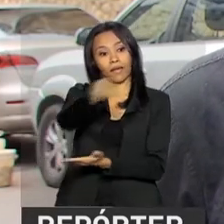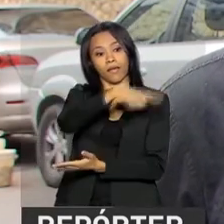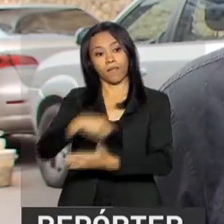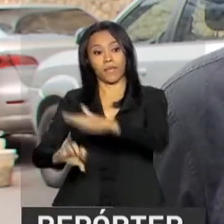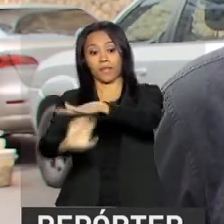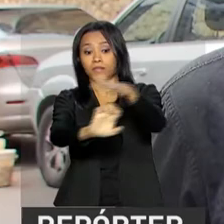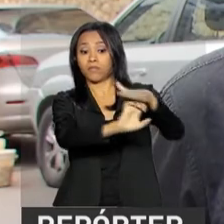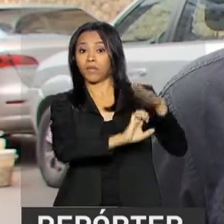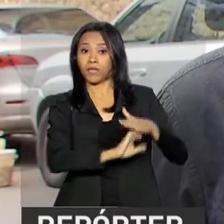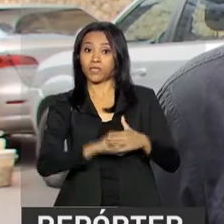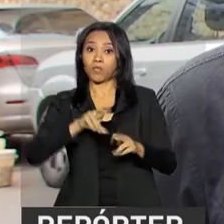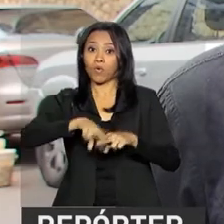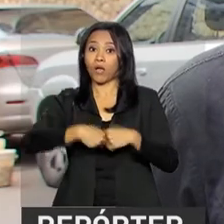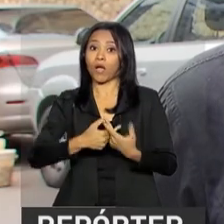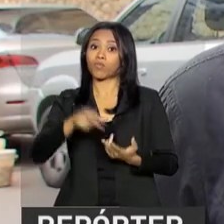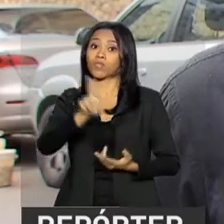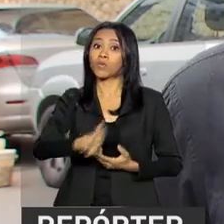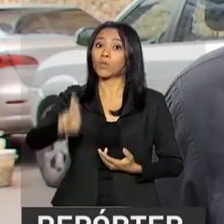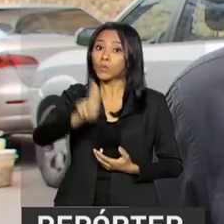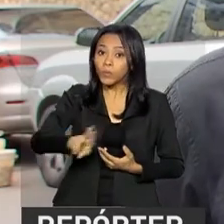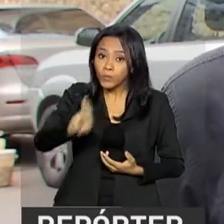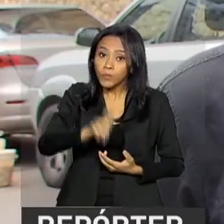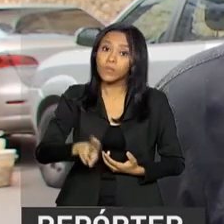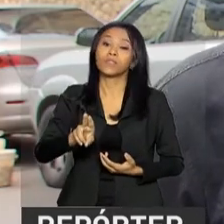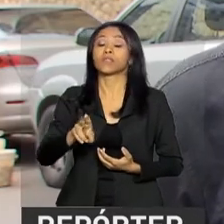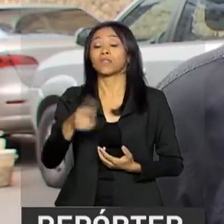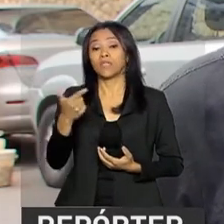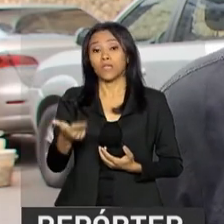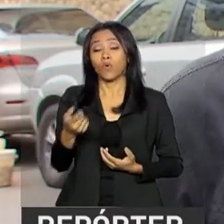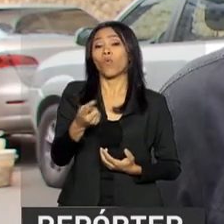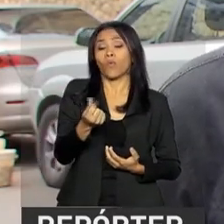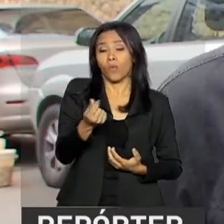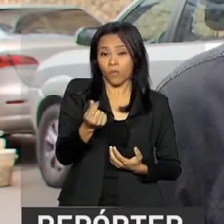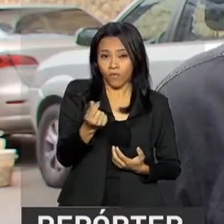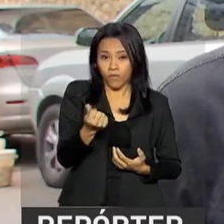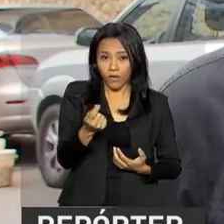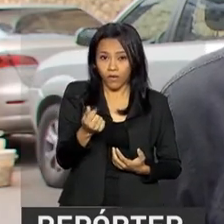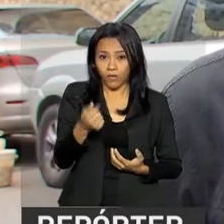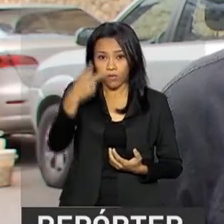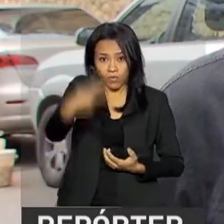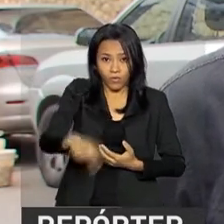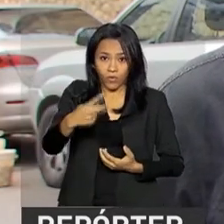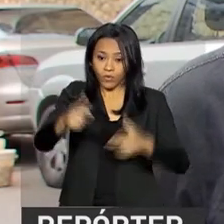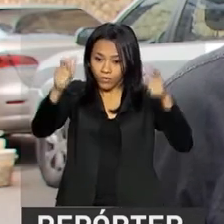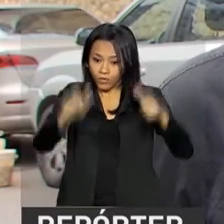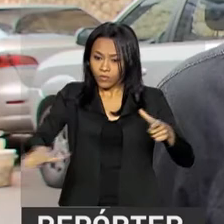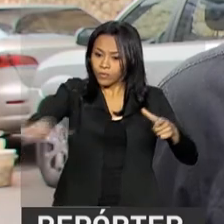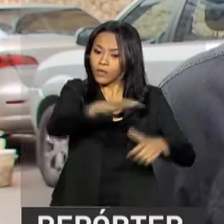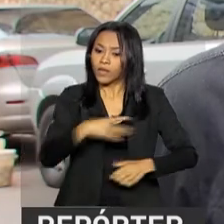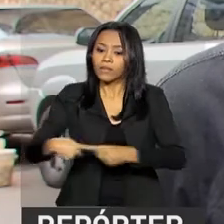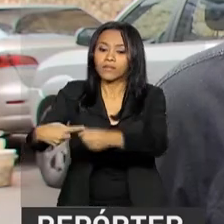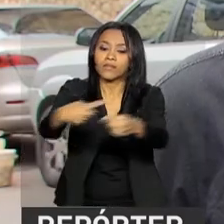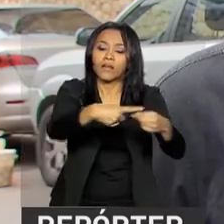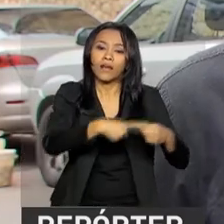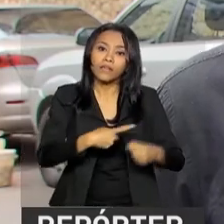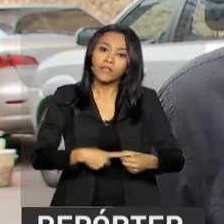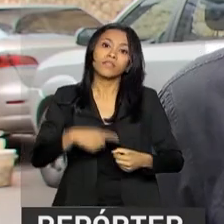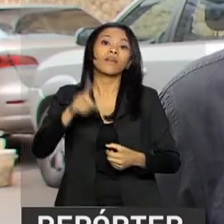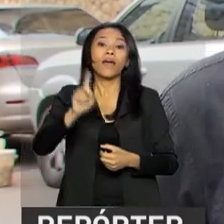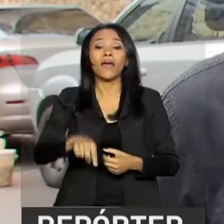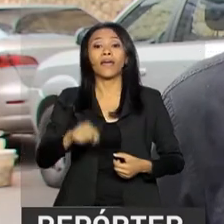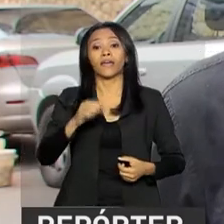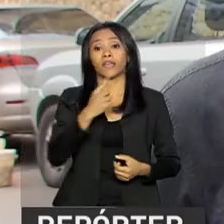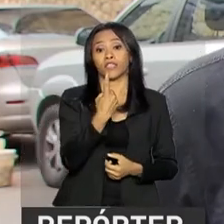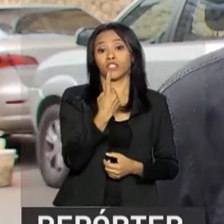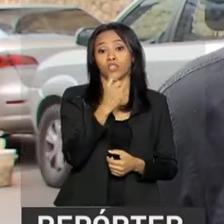pelo uso da rede de outro grupo. O preço médio das ligações locais de telefone fixo para móvel vai passar